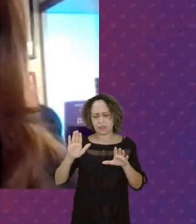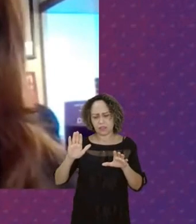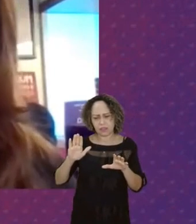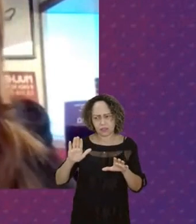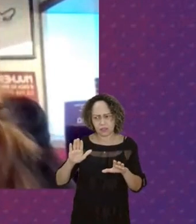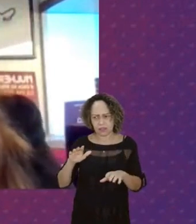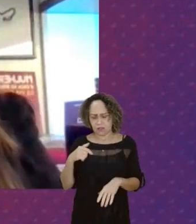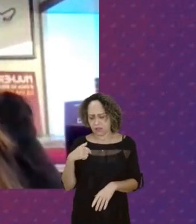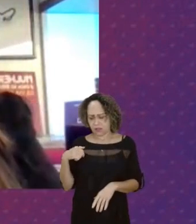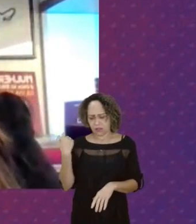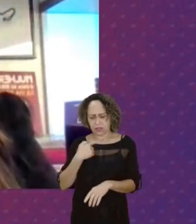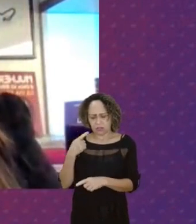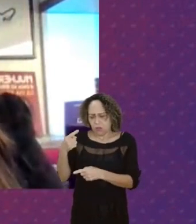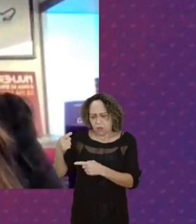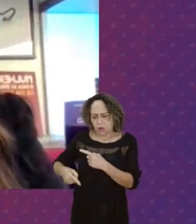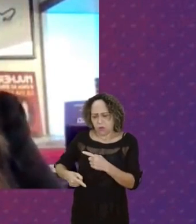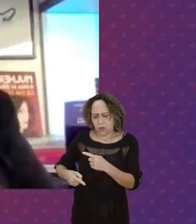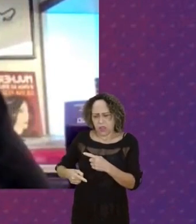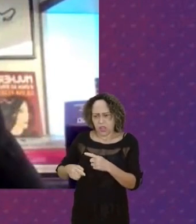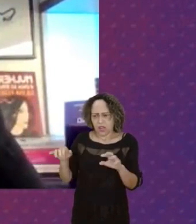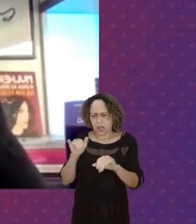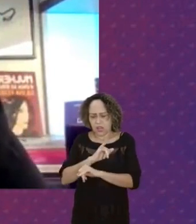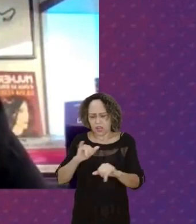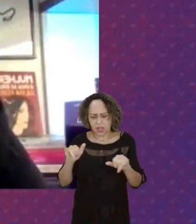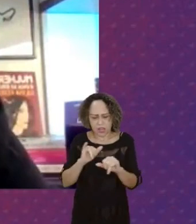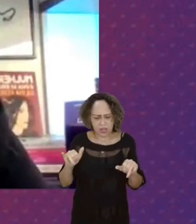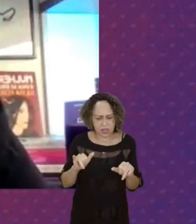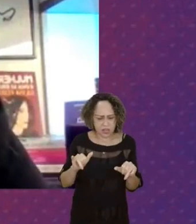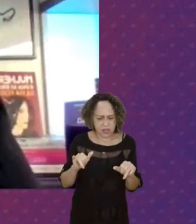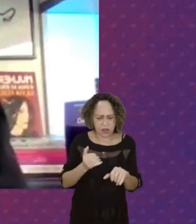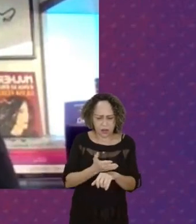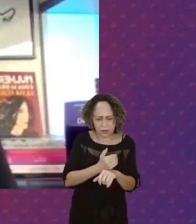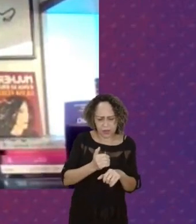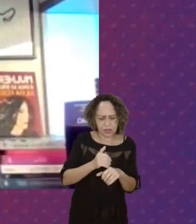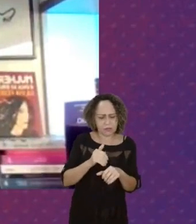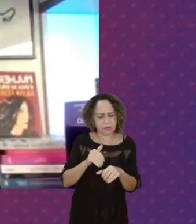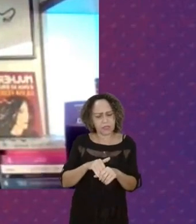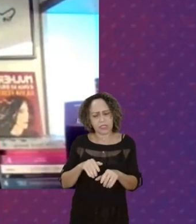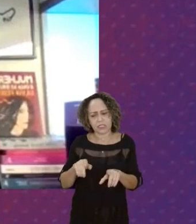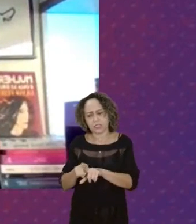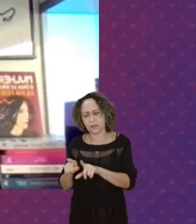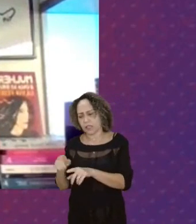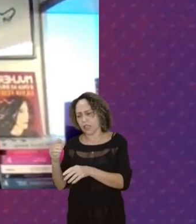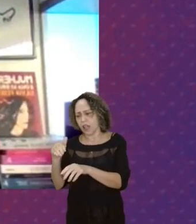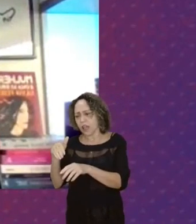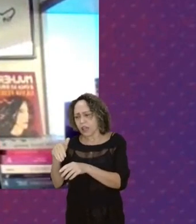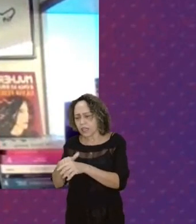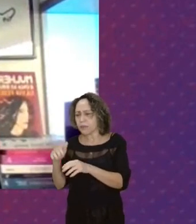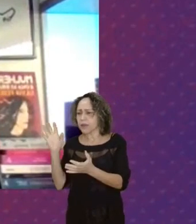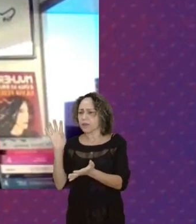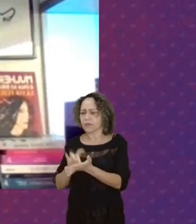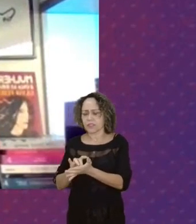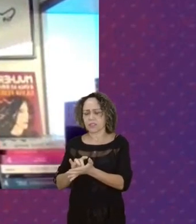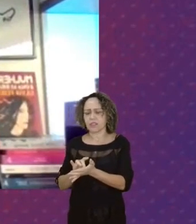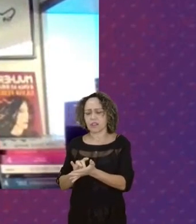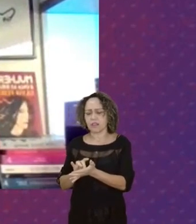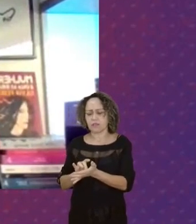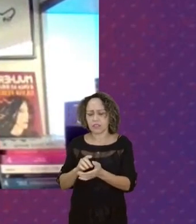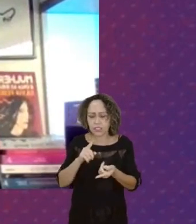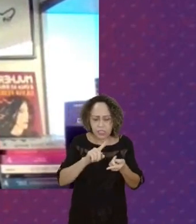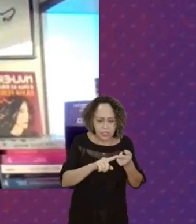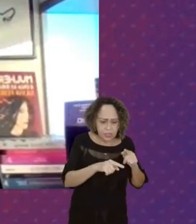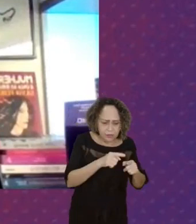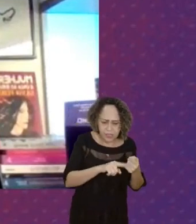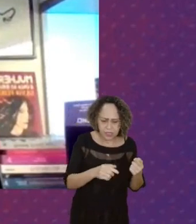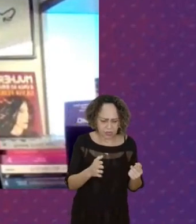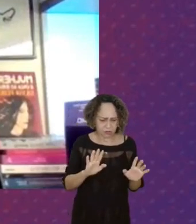é proibido na propaganda oficial também não é proibido na pré-campanha, desde que o conteúdo desse material não peça explicitamente